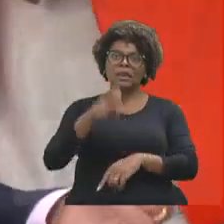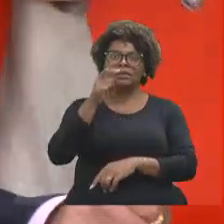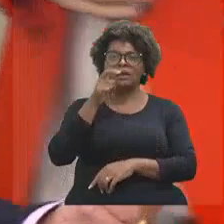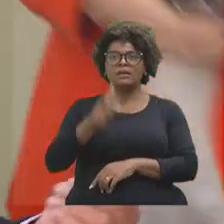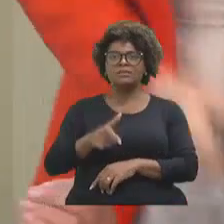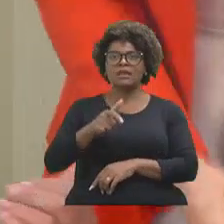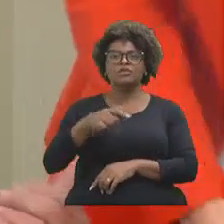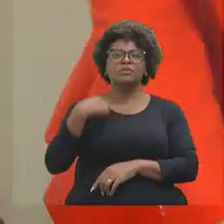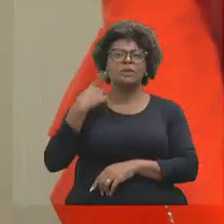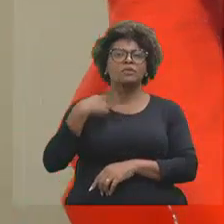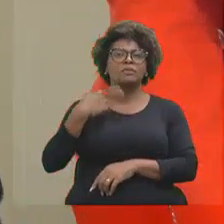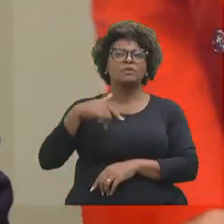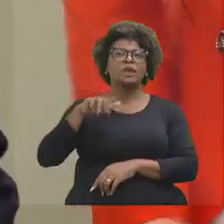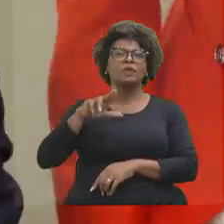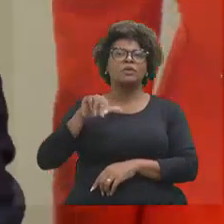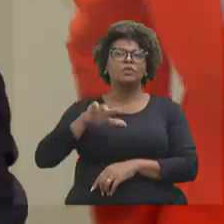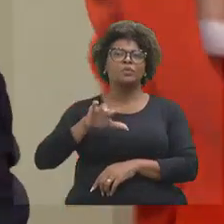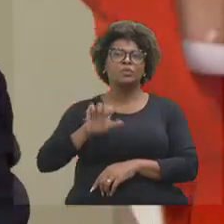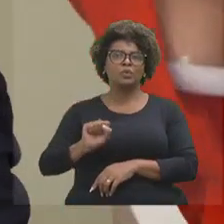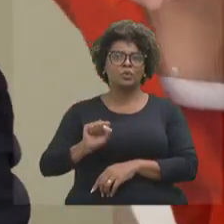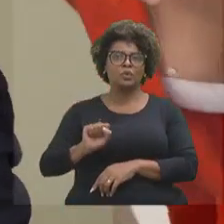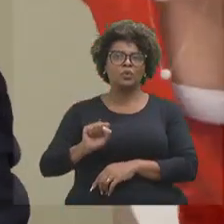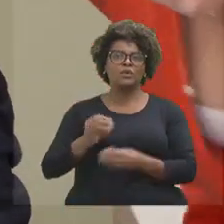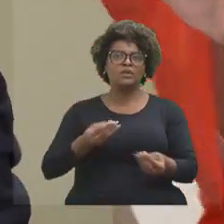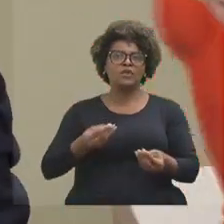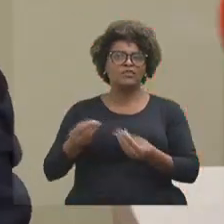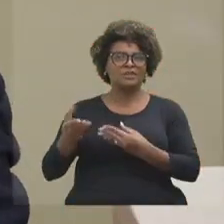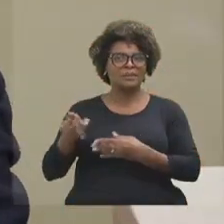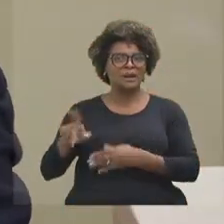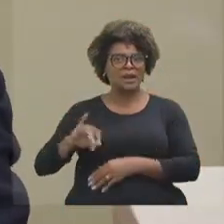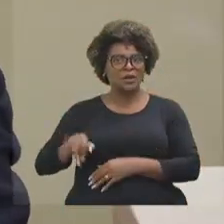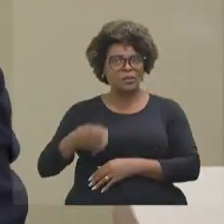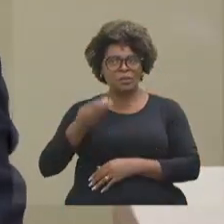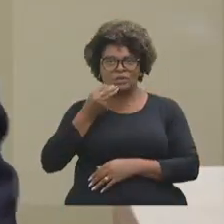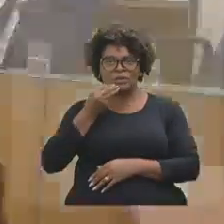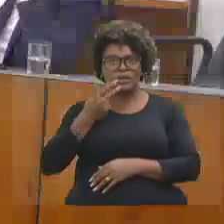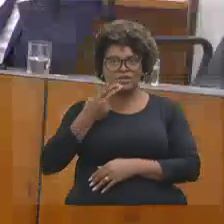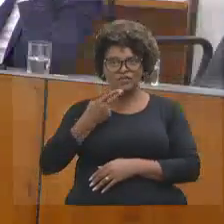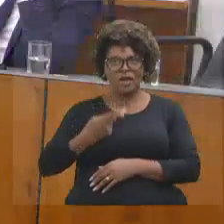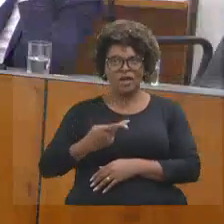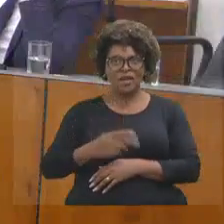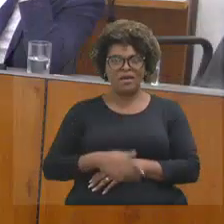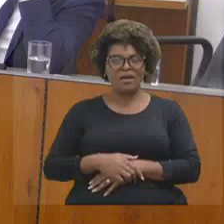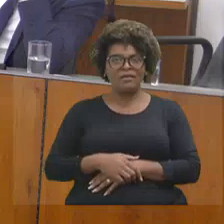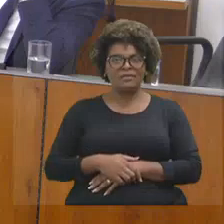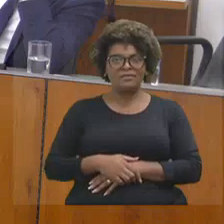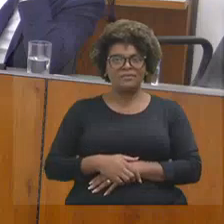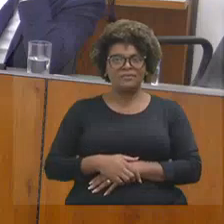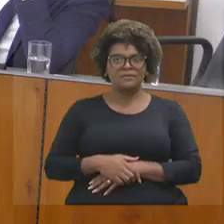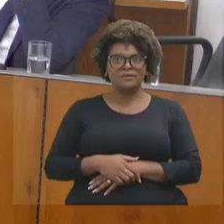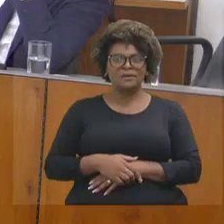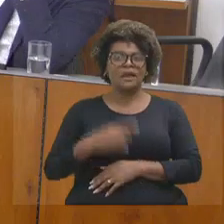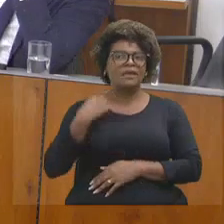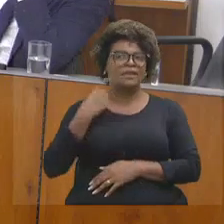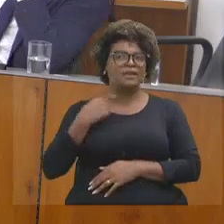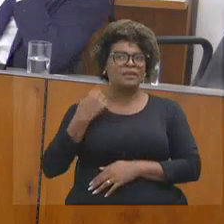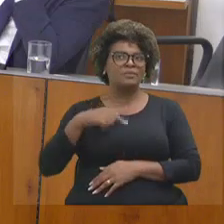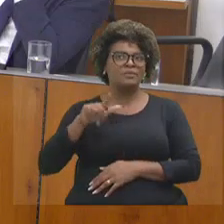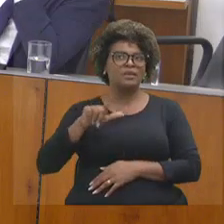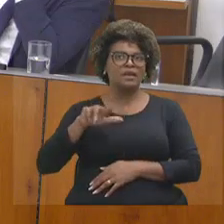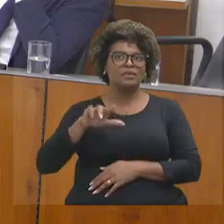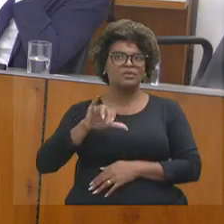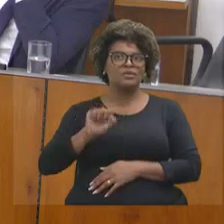Lucas eu vou conceder ele também uma parte para poder uma palavra então Deputado Lucas eu acho